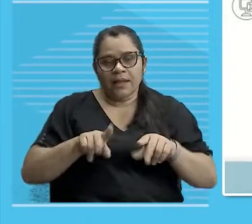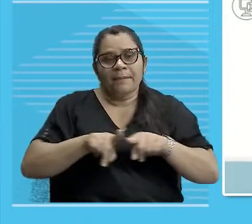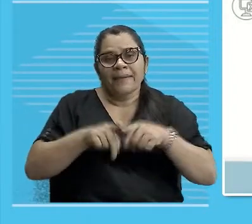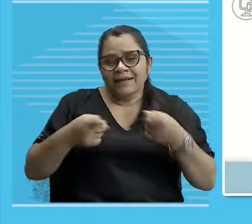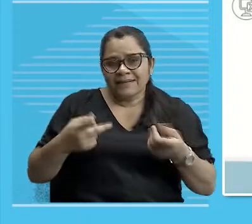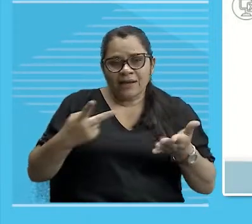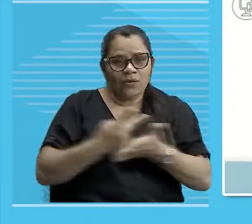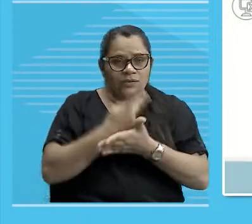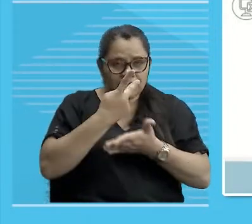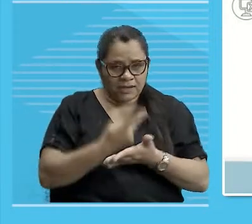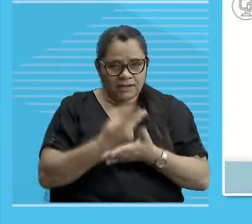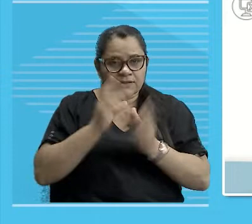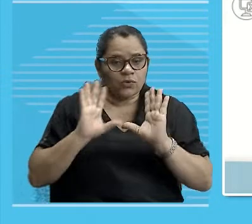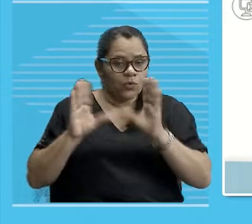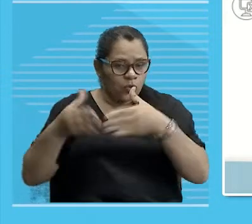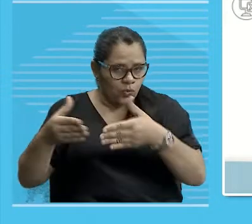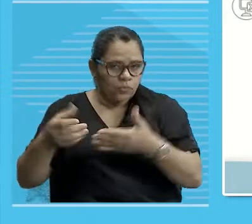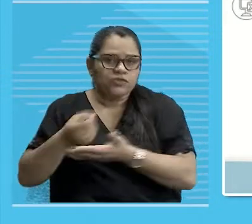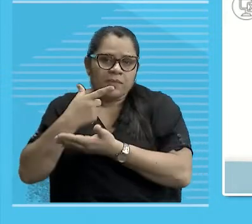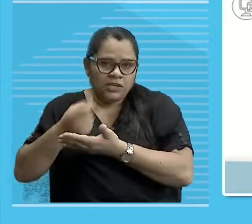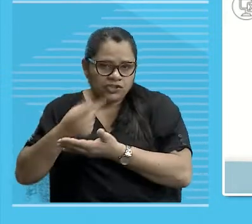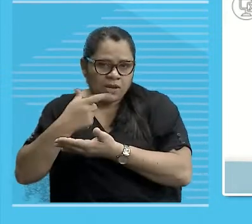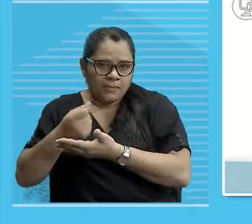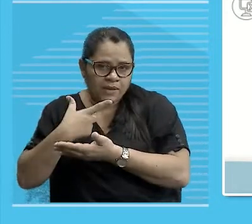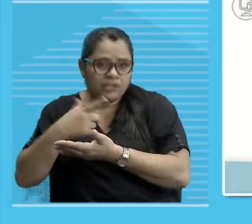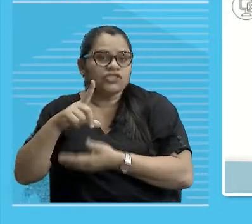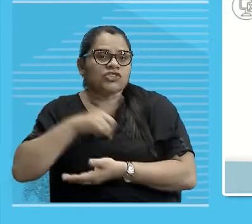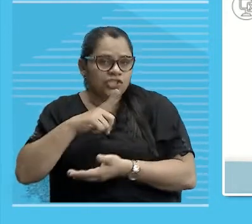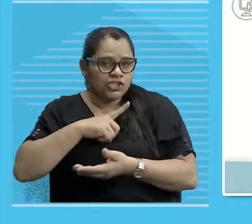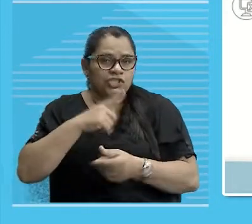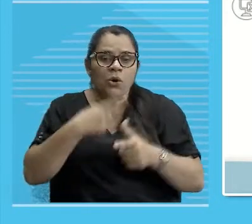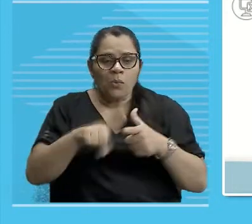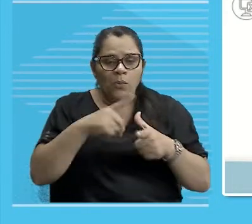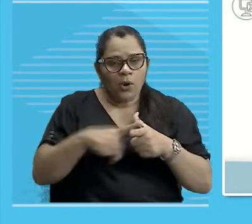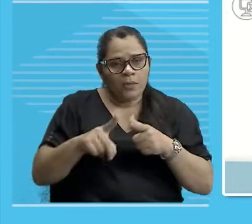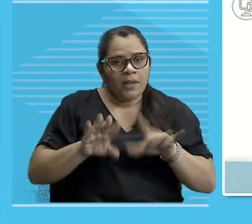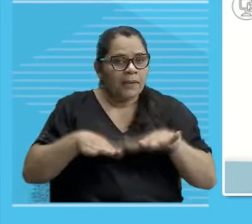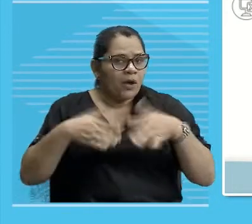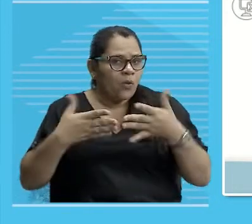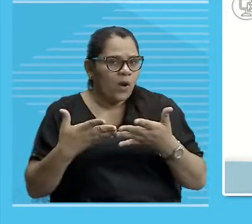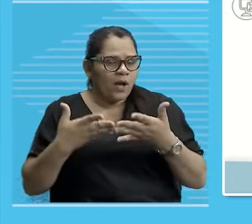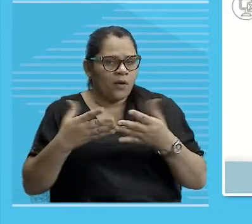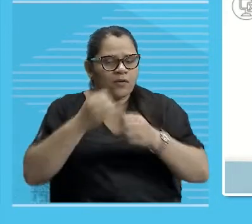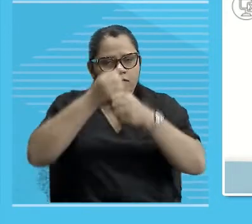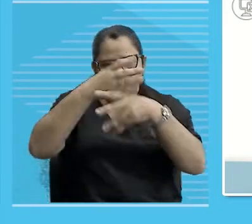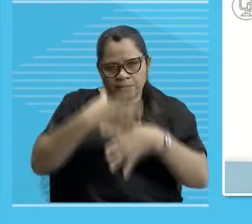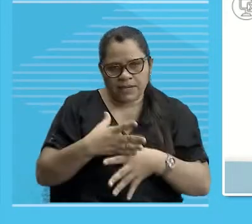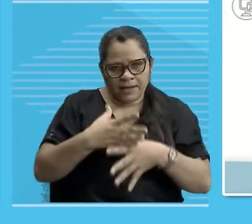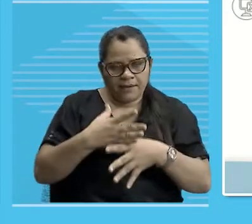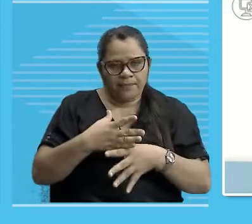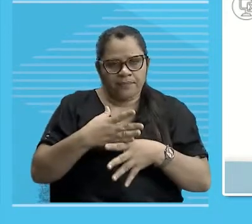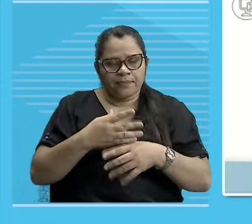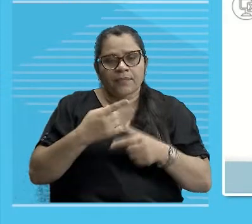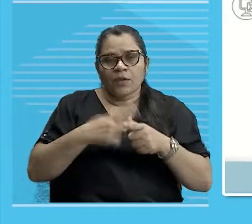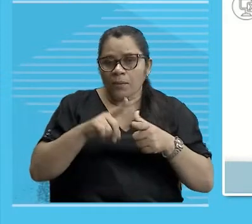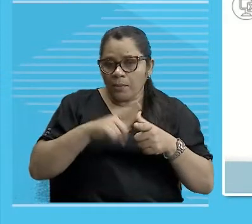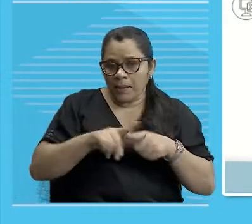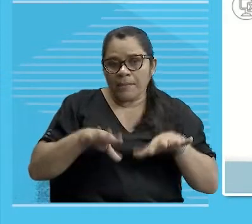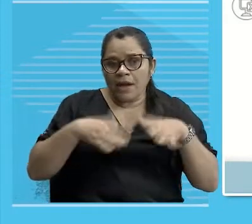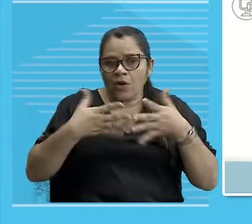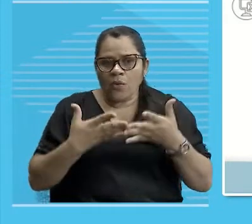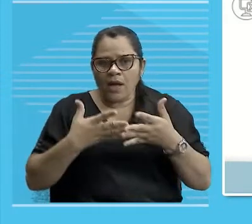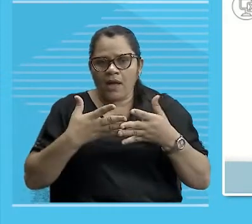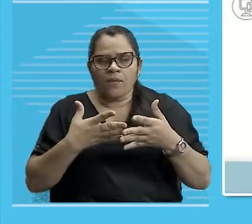os barbitúricos tinham um grande problema. Um grande problema. Qual era esse grande problema?